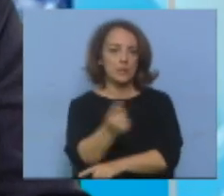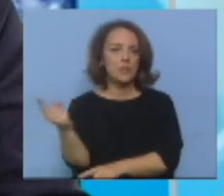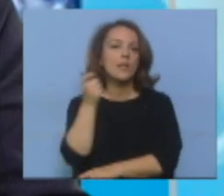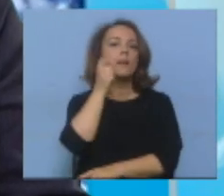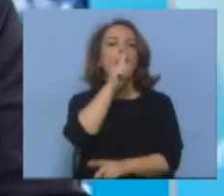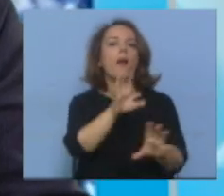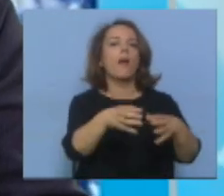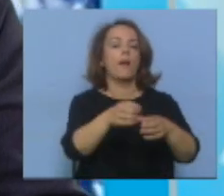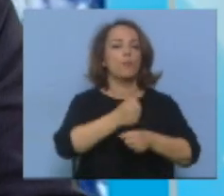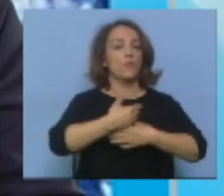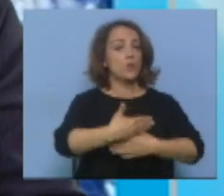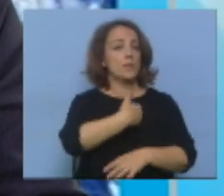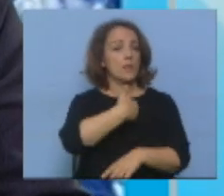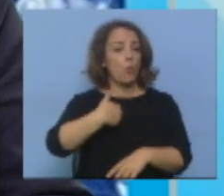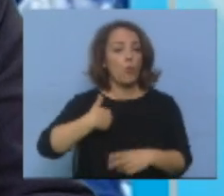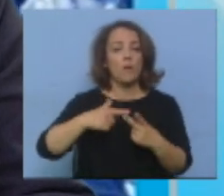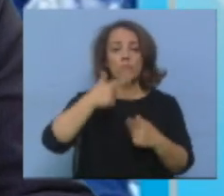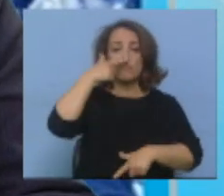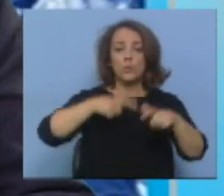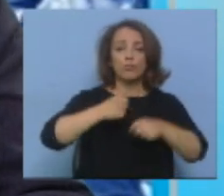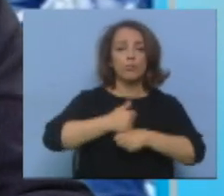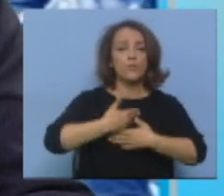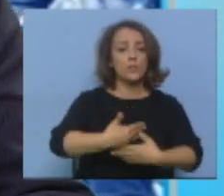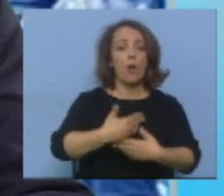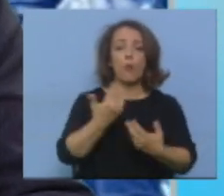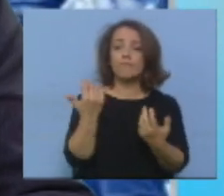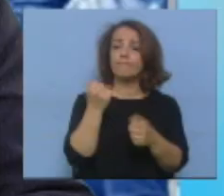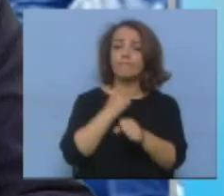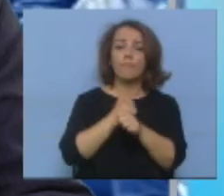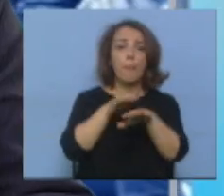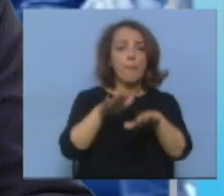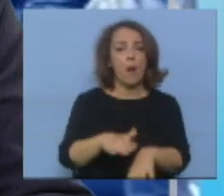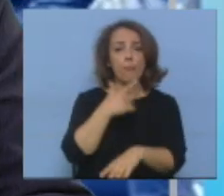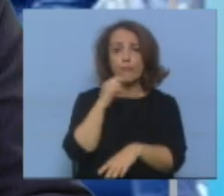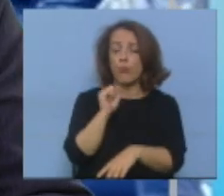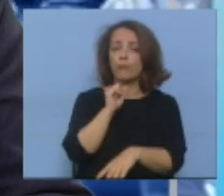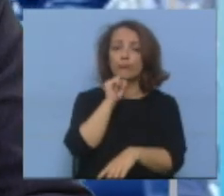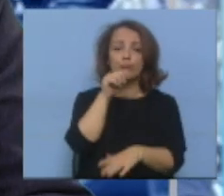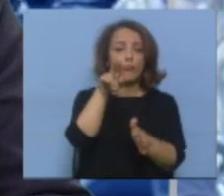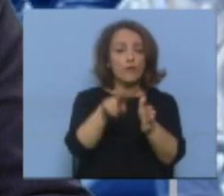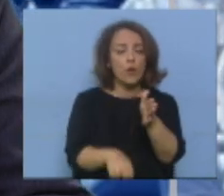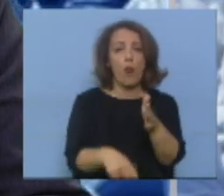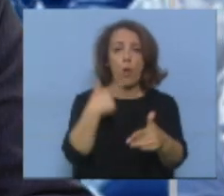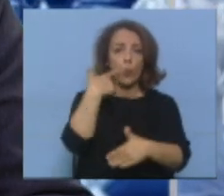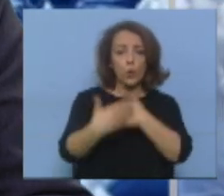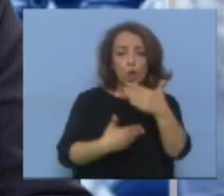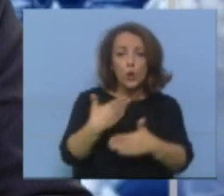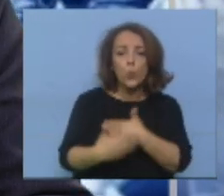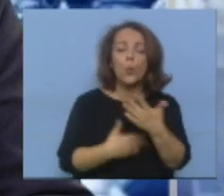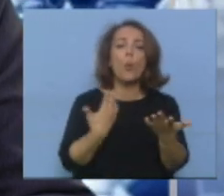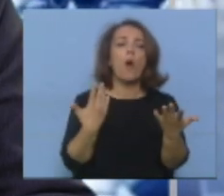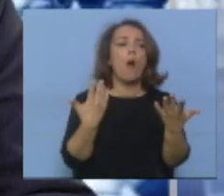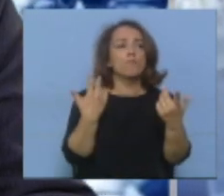saúde, às pessoas que não podem parar. Continua a haver funerais, continua a haver... E que cuidados é necessário ter nestas